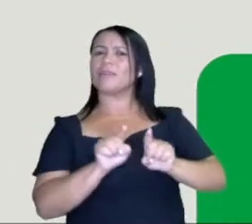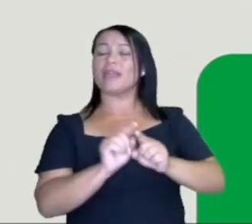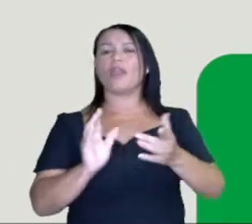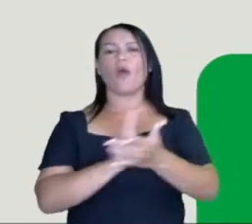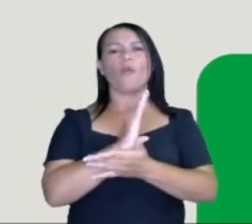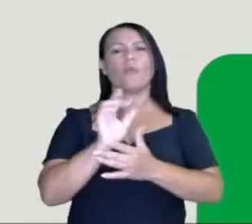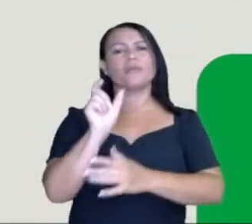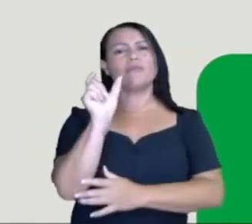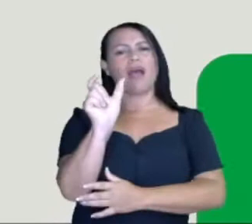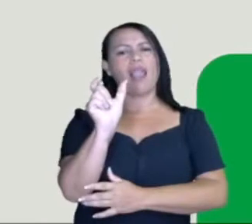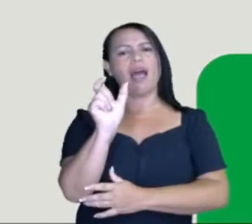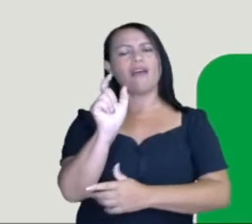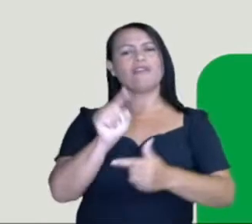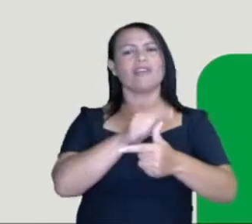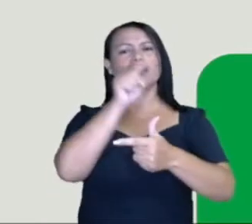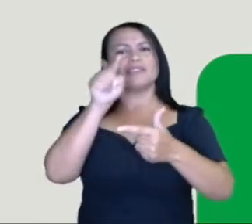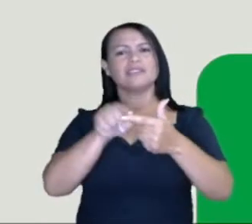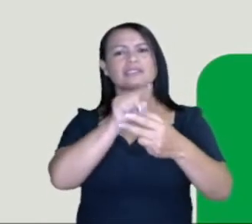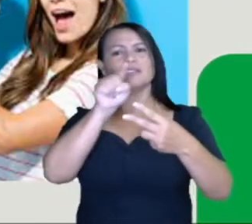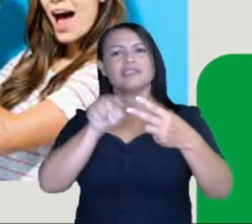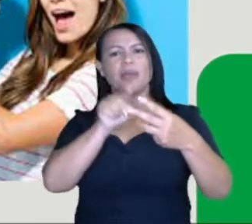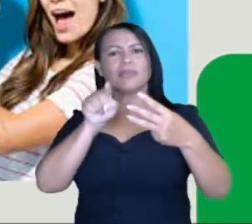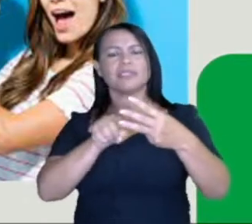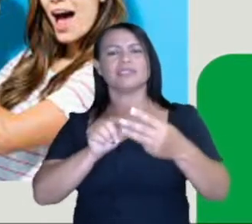palavras-chave repetidas.